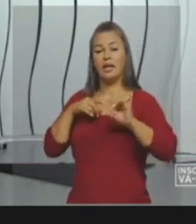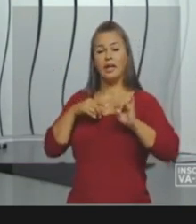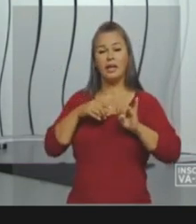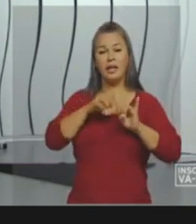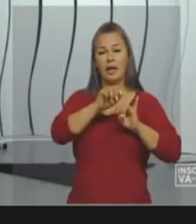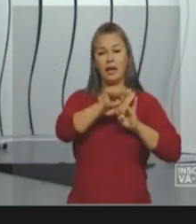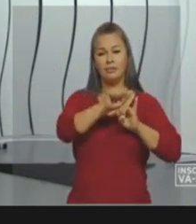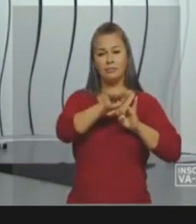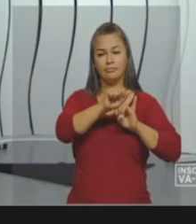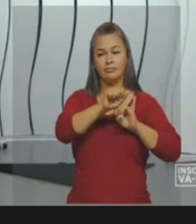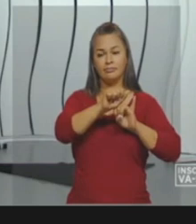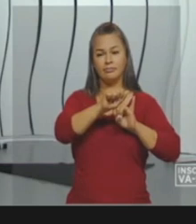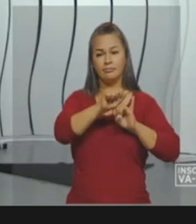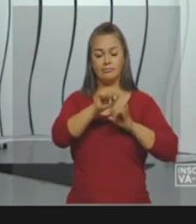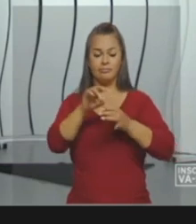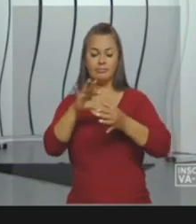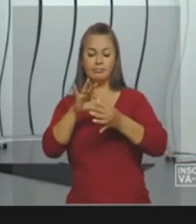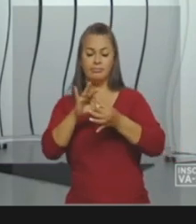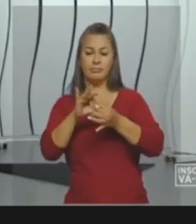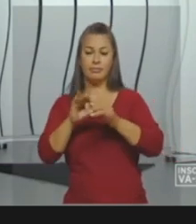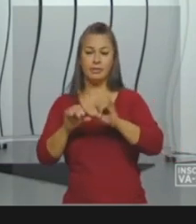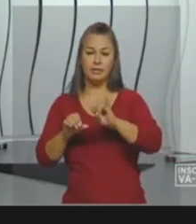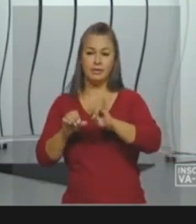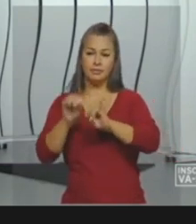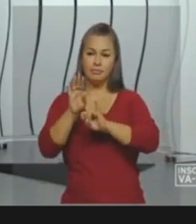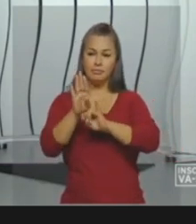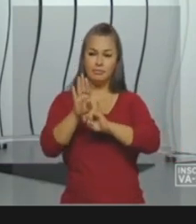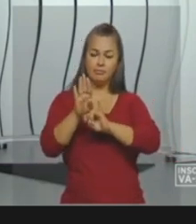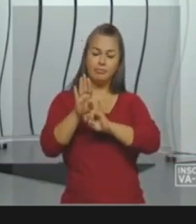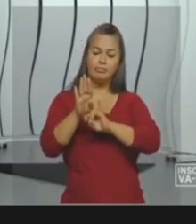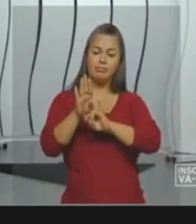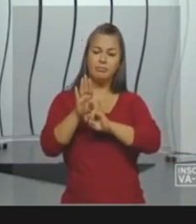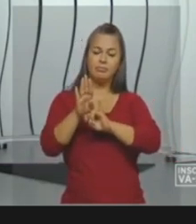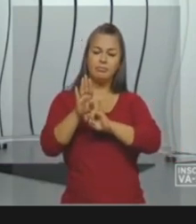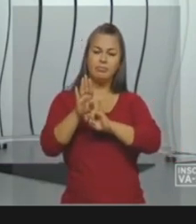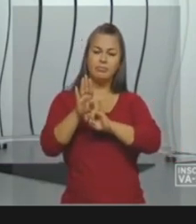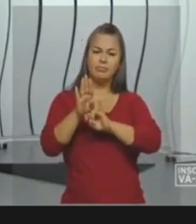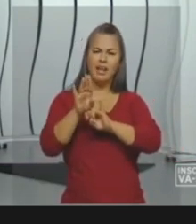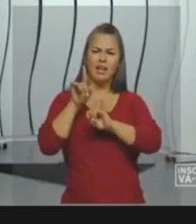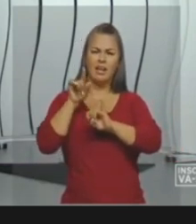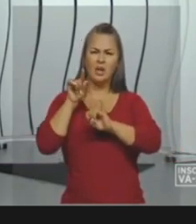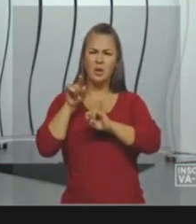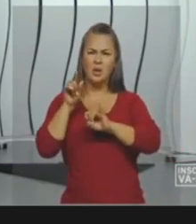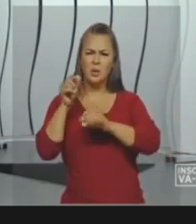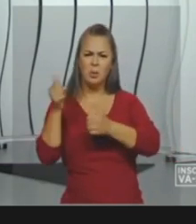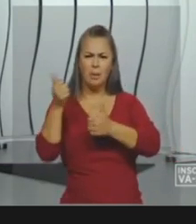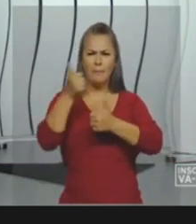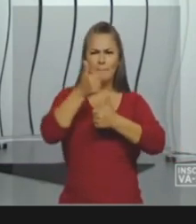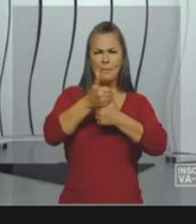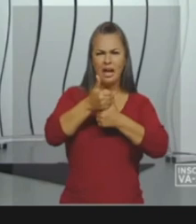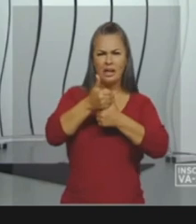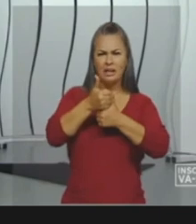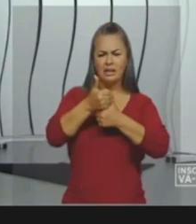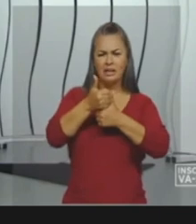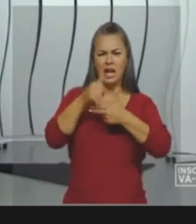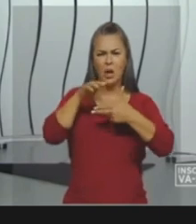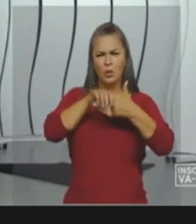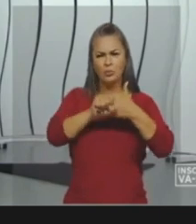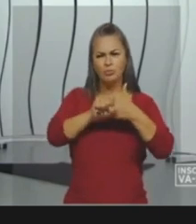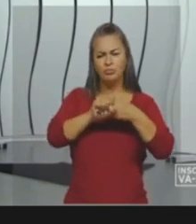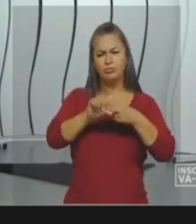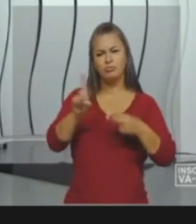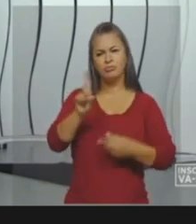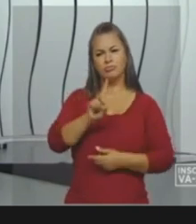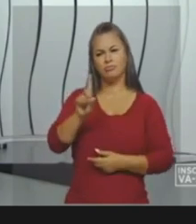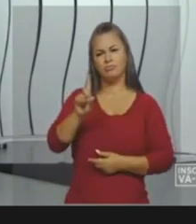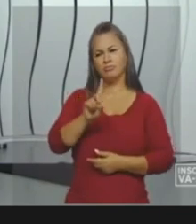Tá aqui, ó. IA e IB. Um não domina sobre o outro. Ele só consegue dominar sobre o Izinho.